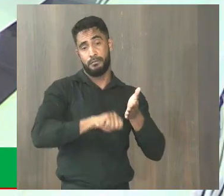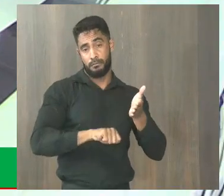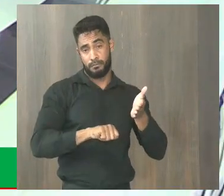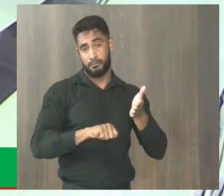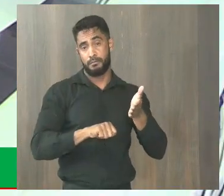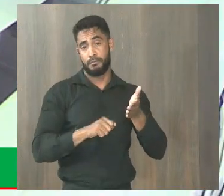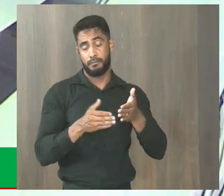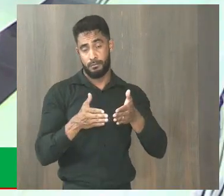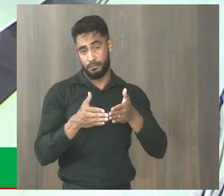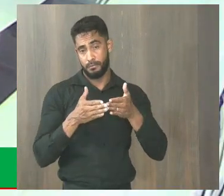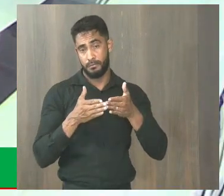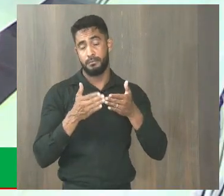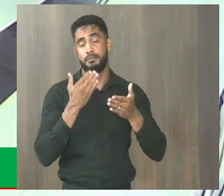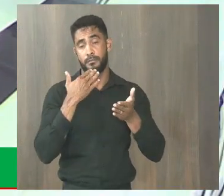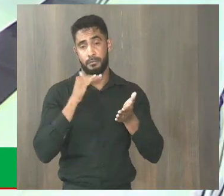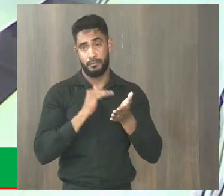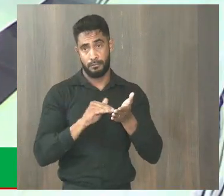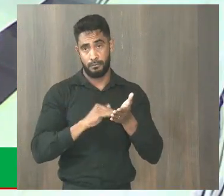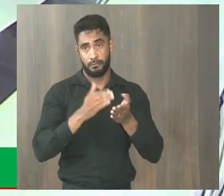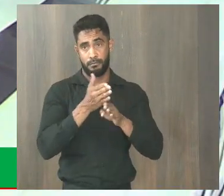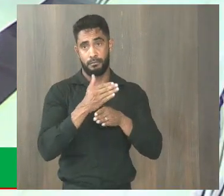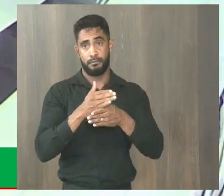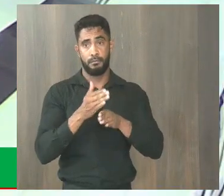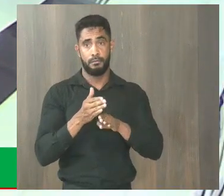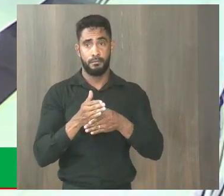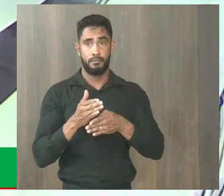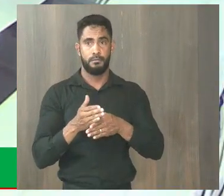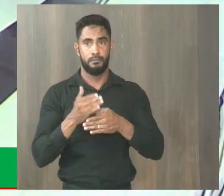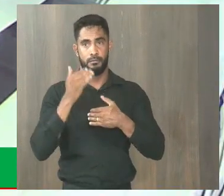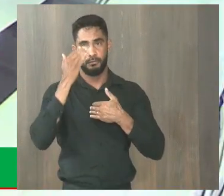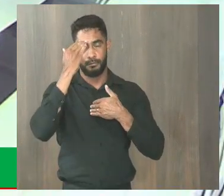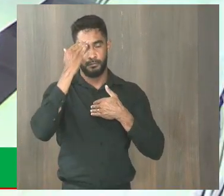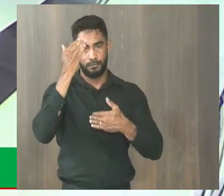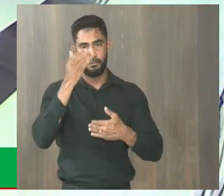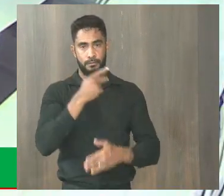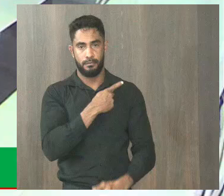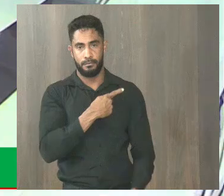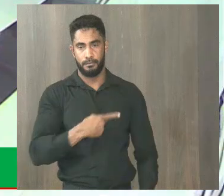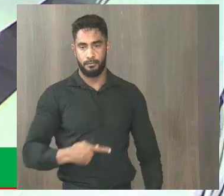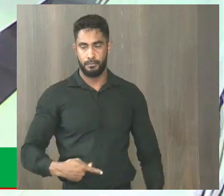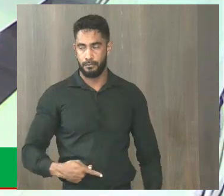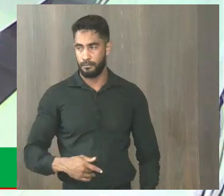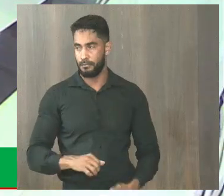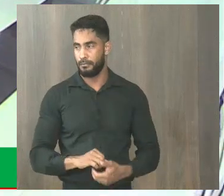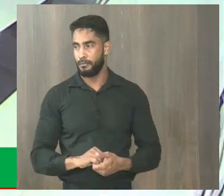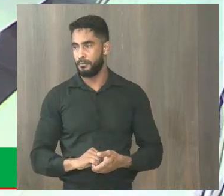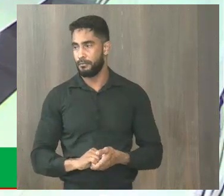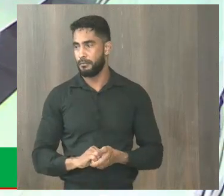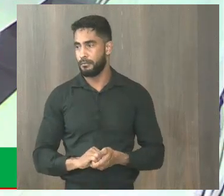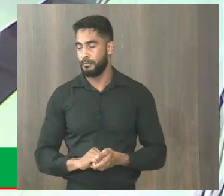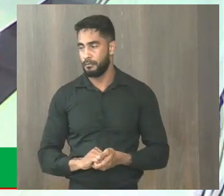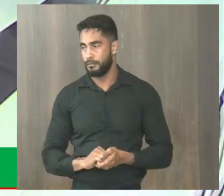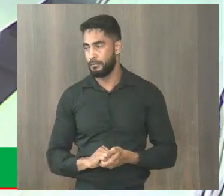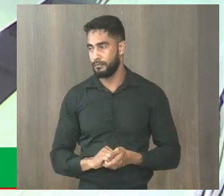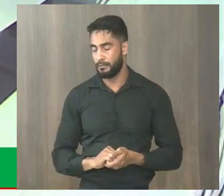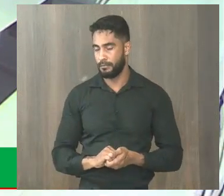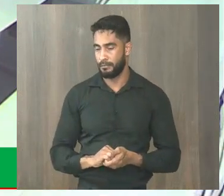nosso executivo, na secretária de obra, para estar atendendo lá. Obrigado, presidente. Só uma parte, Bruno.